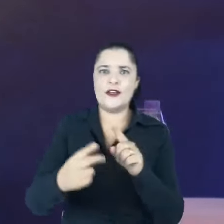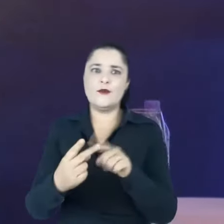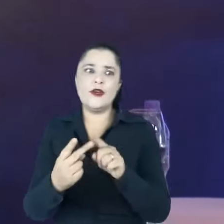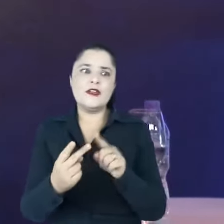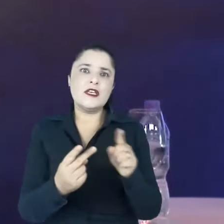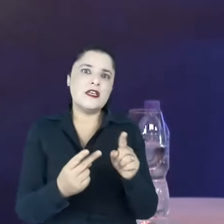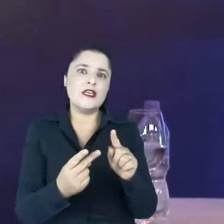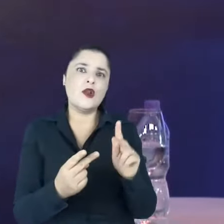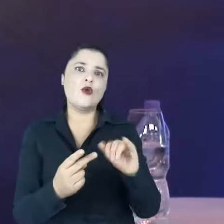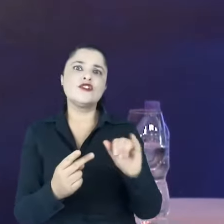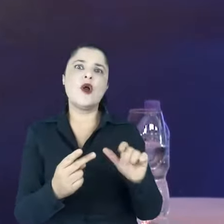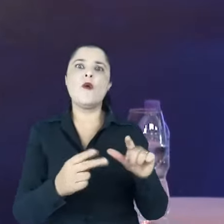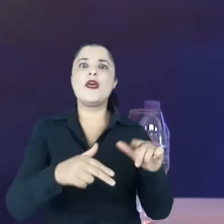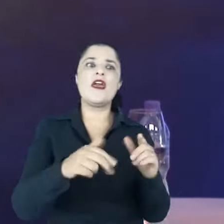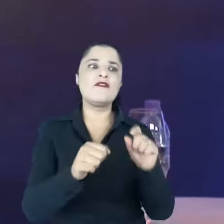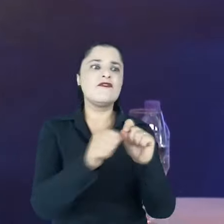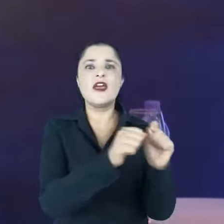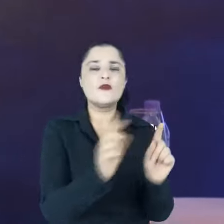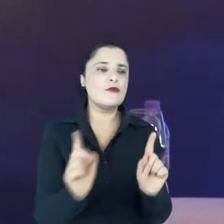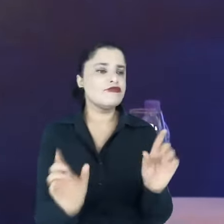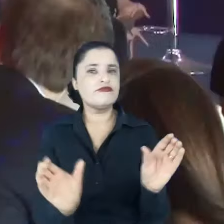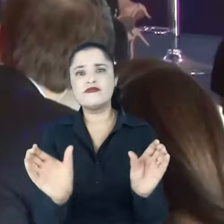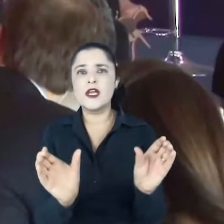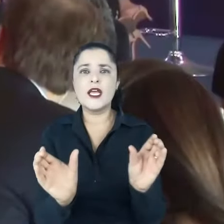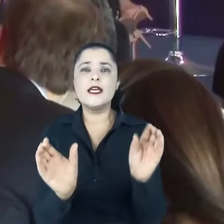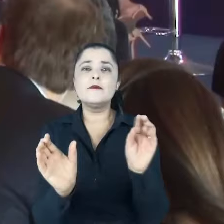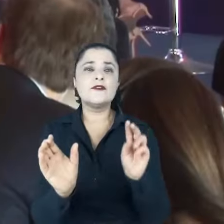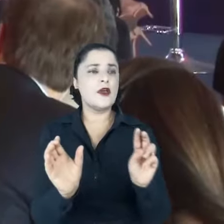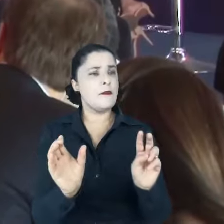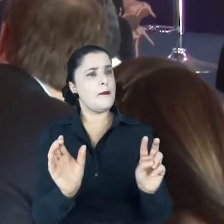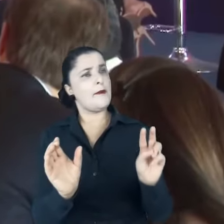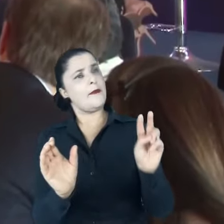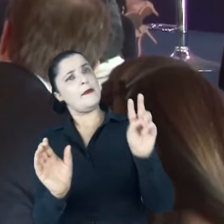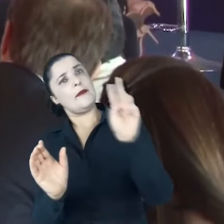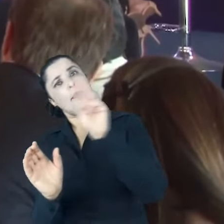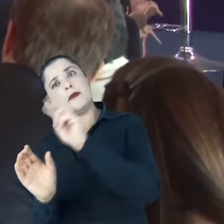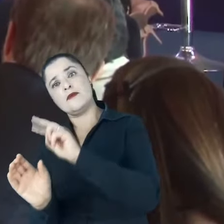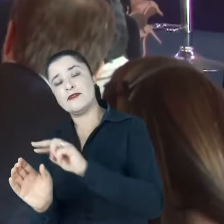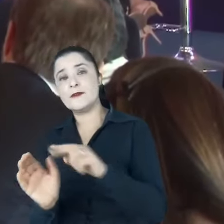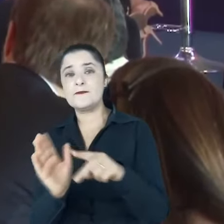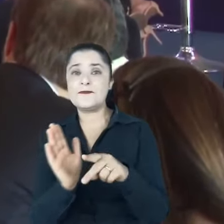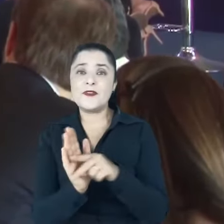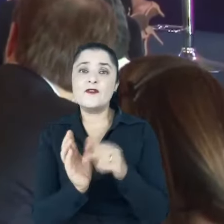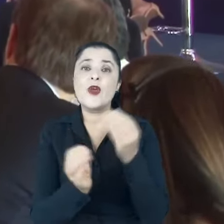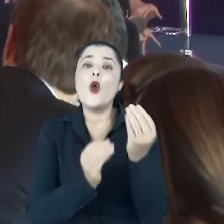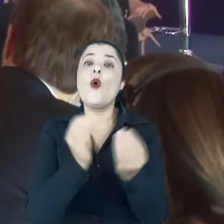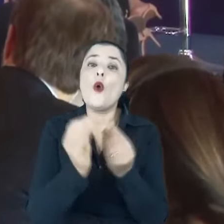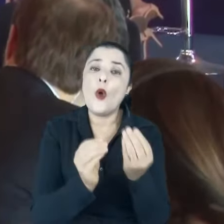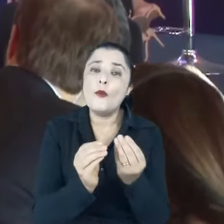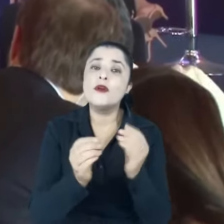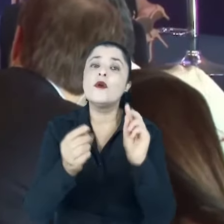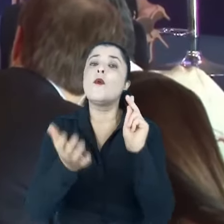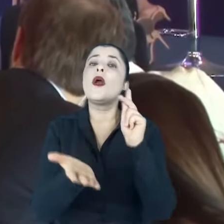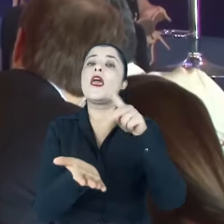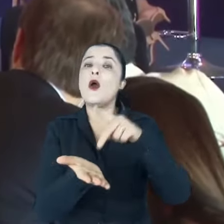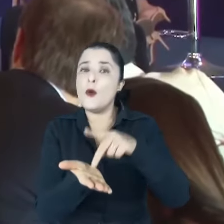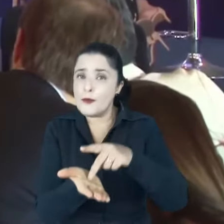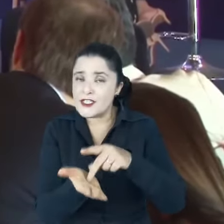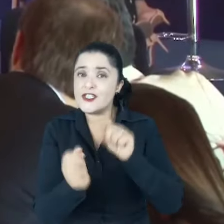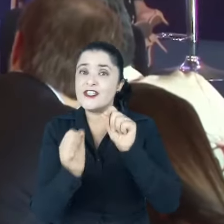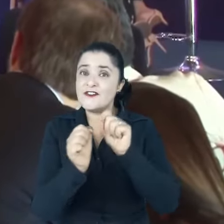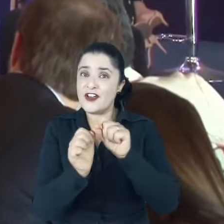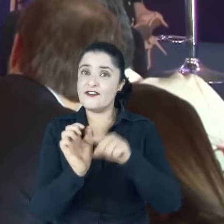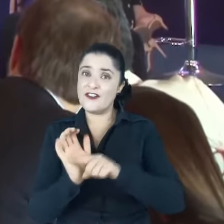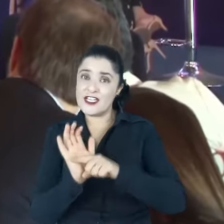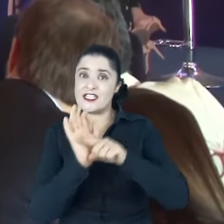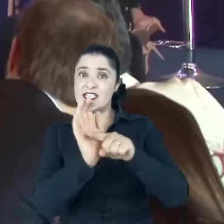ver todo esse prisma, né? End-to-end, aquele que realmente vai fazer a mitigação das emissões